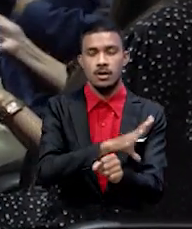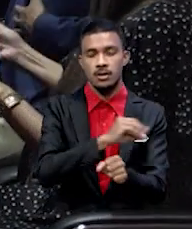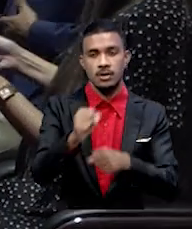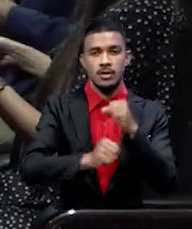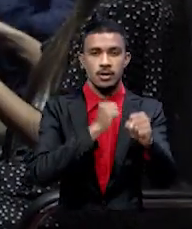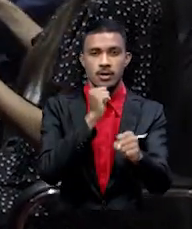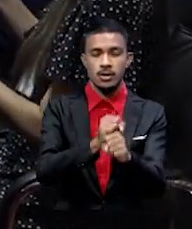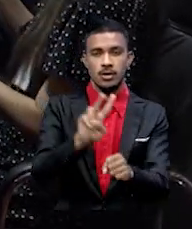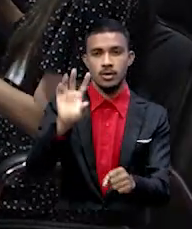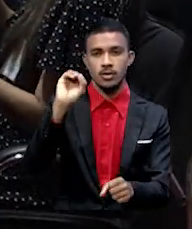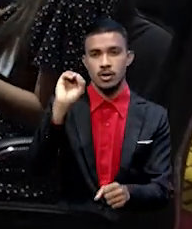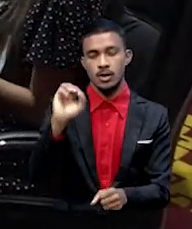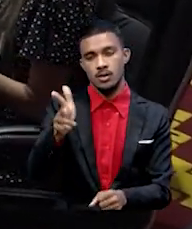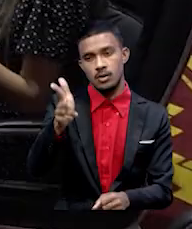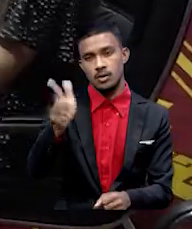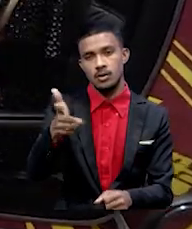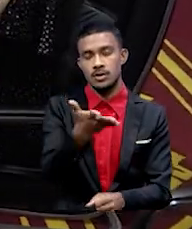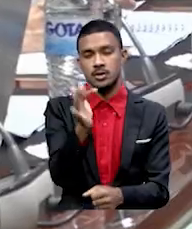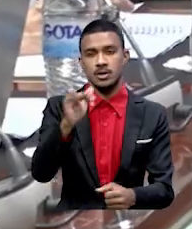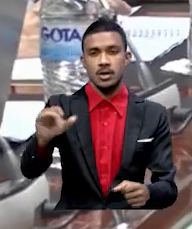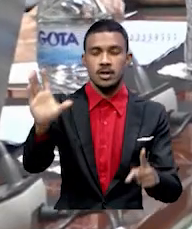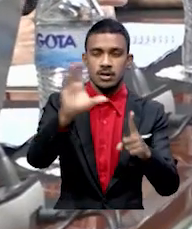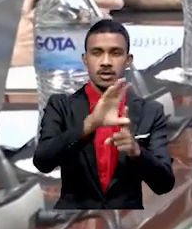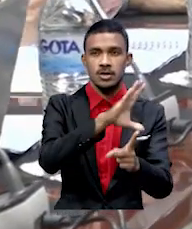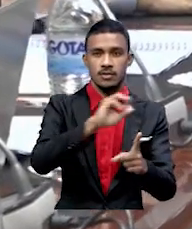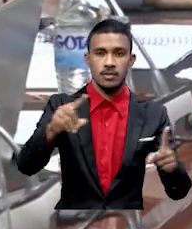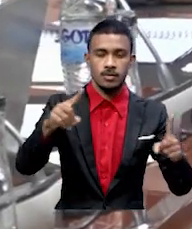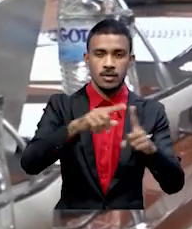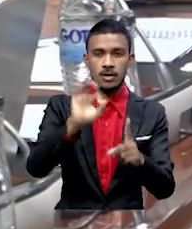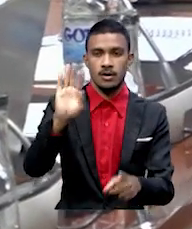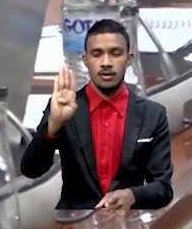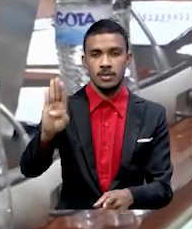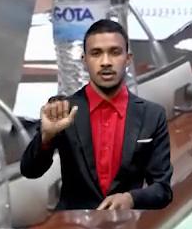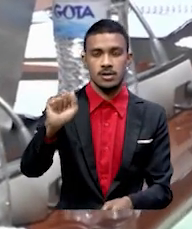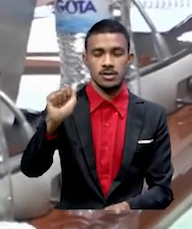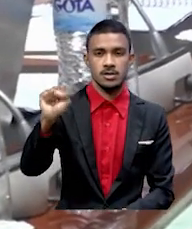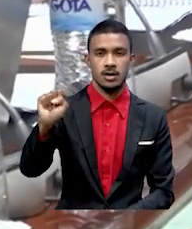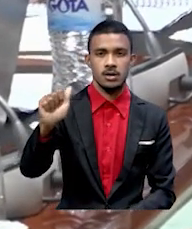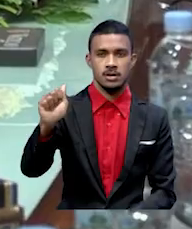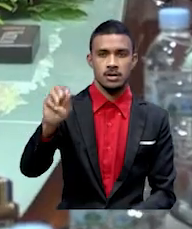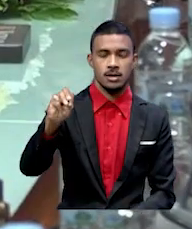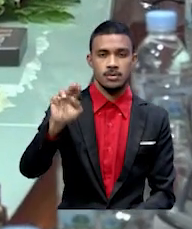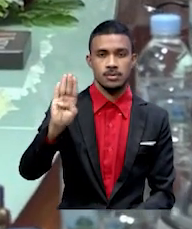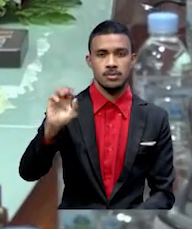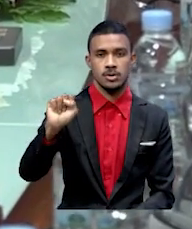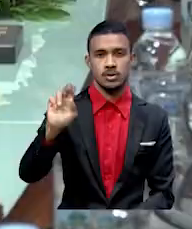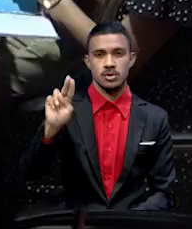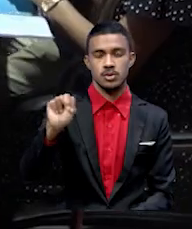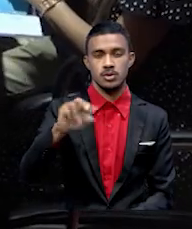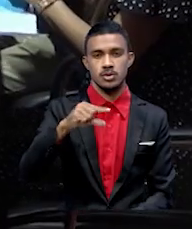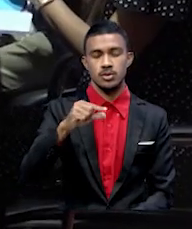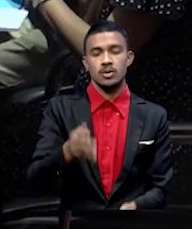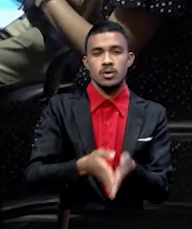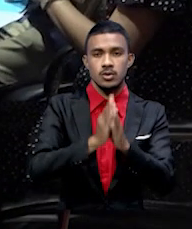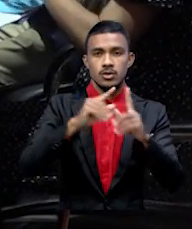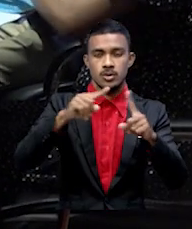rua tolunulu. Além de neste chefe relação corporativo ba eletrônica Samsung, mos uso ba presidente da República José Ramos Horta